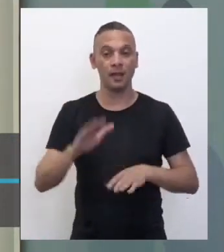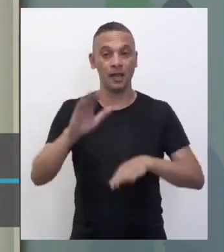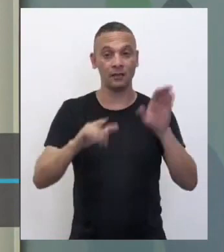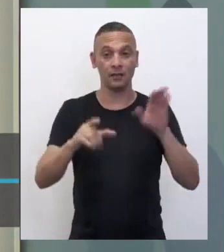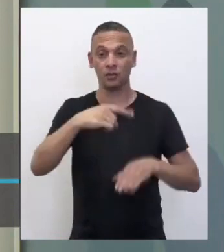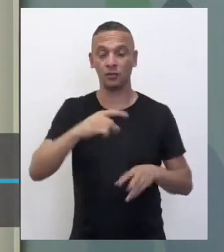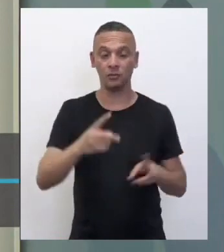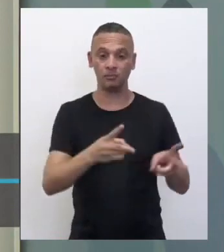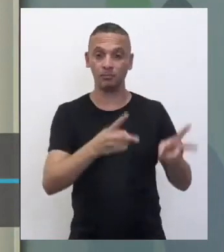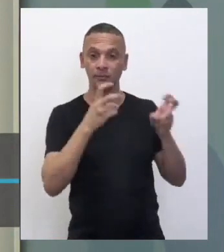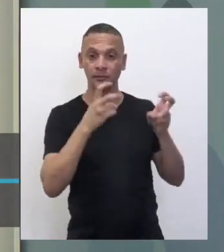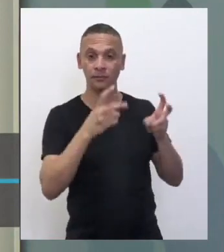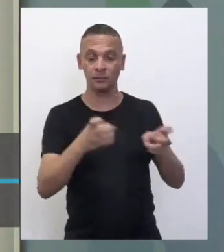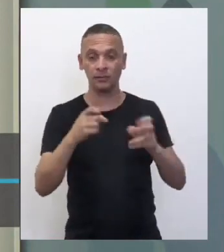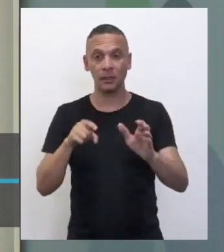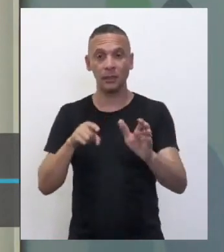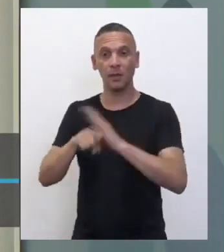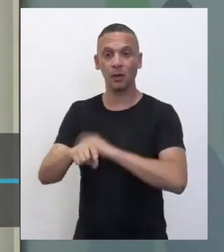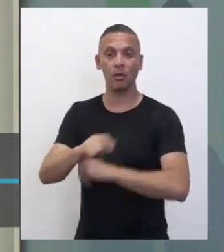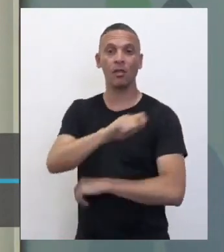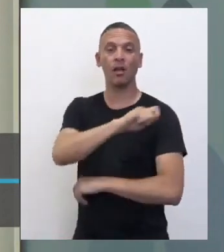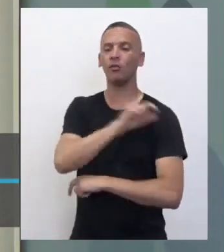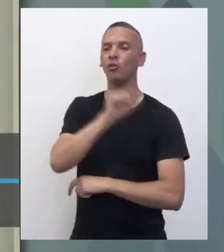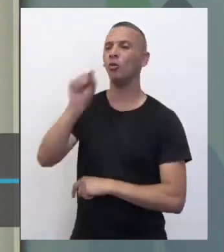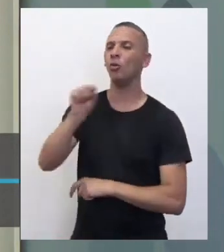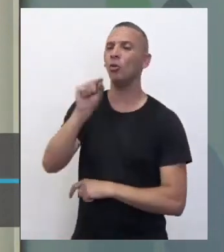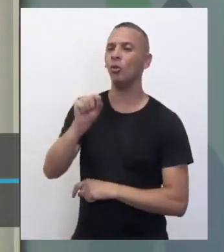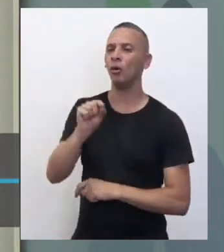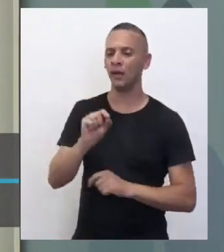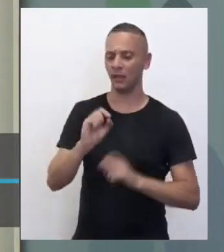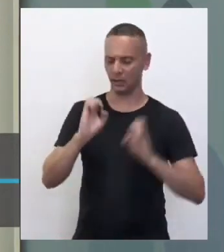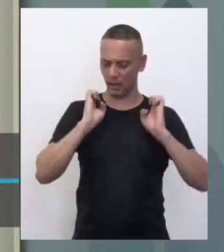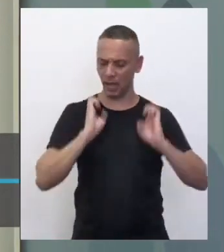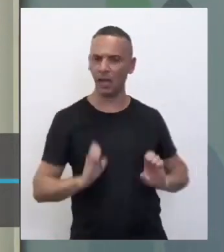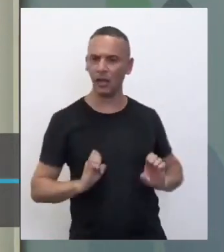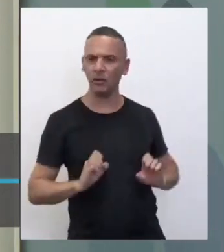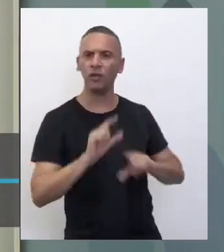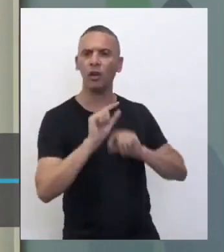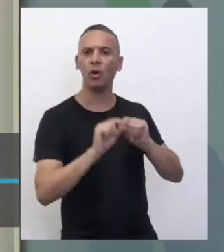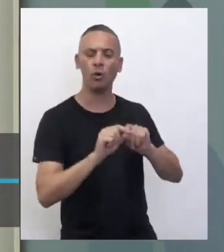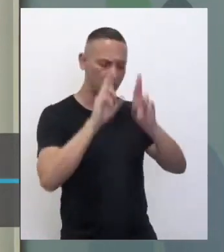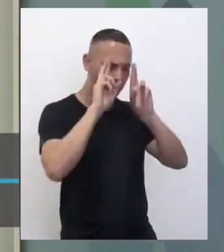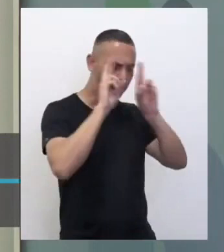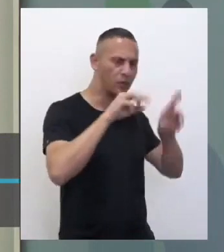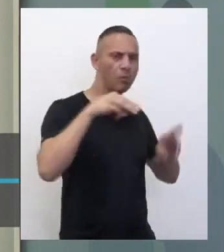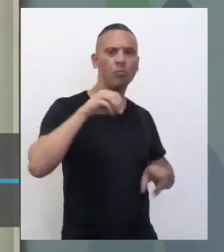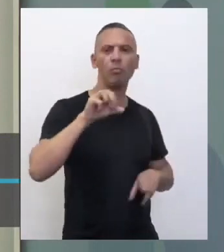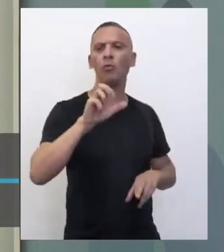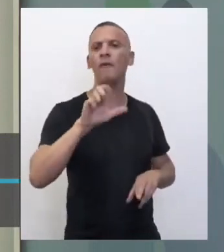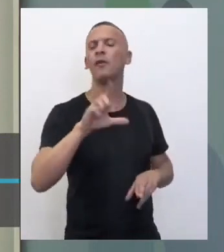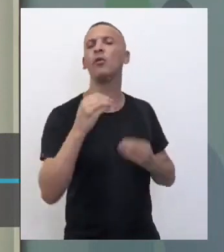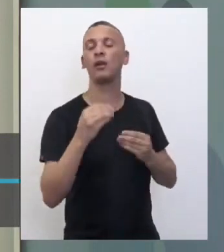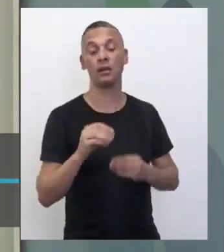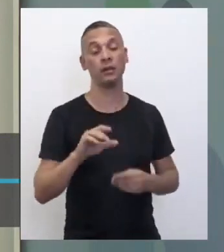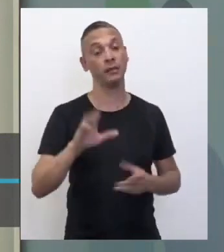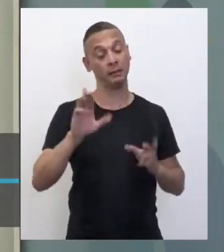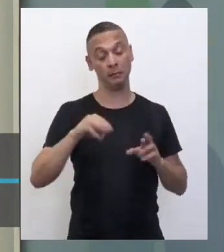vê respostas quando a gente pergunta para os alunos o que é ética e moral, aquela resposta assim, a moral ela é particular, ela é